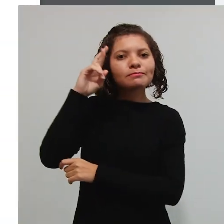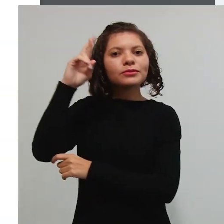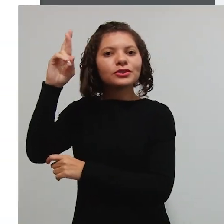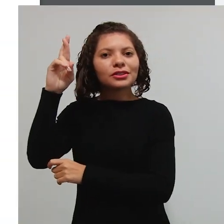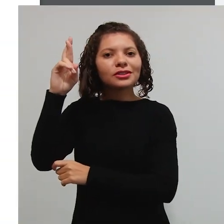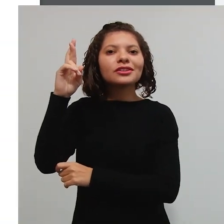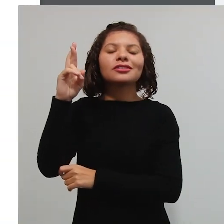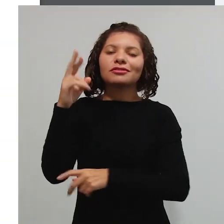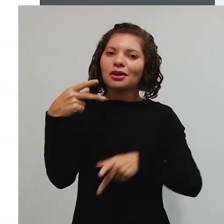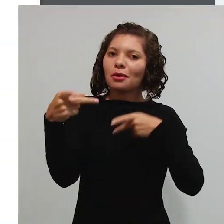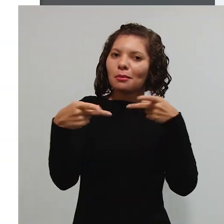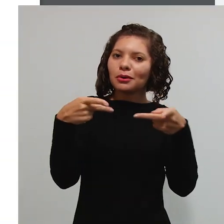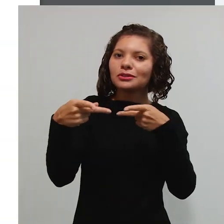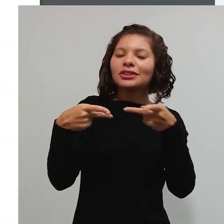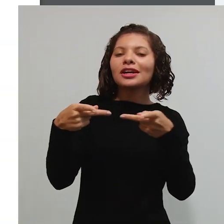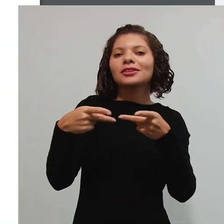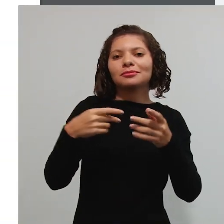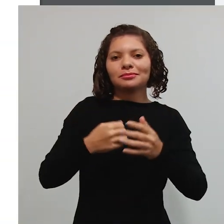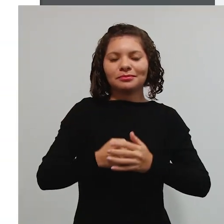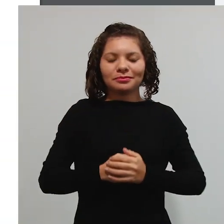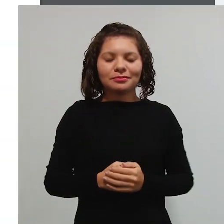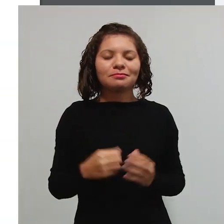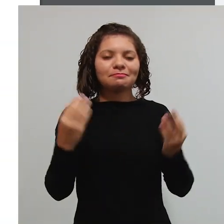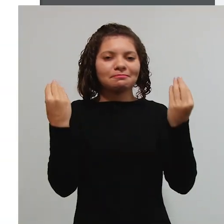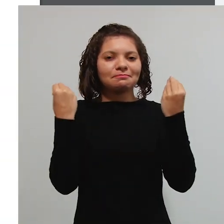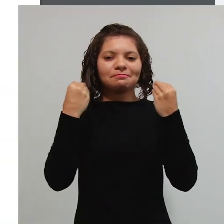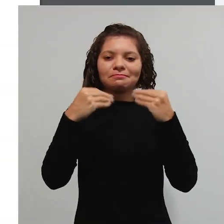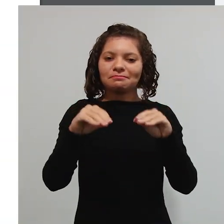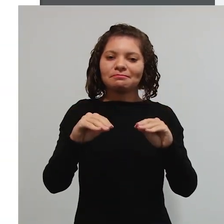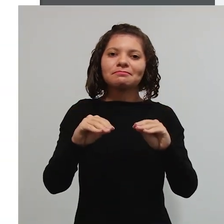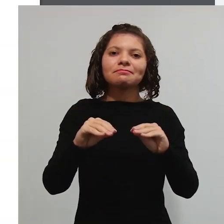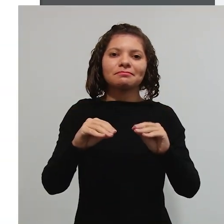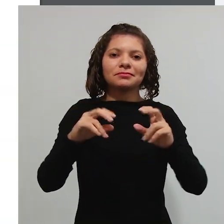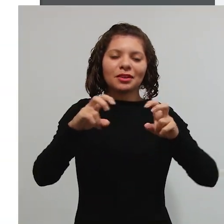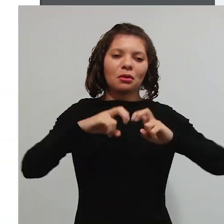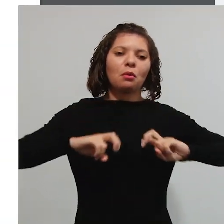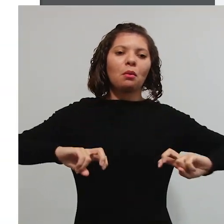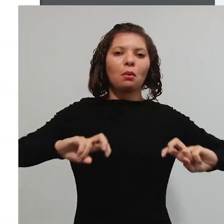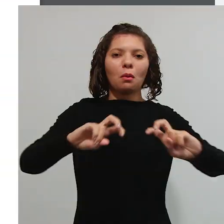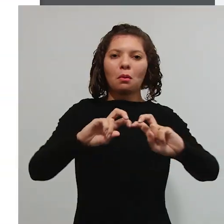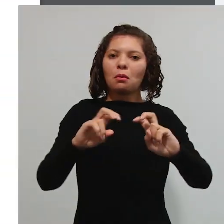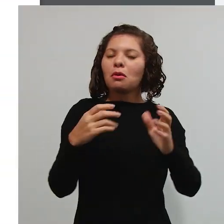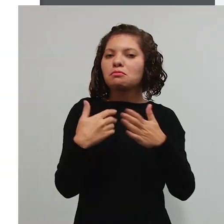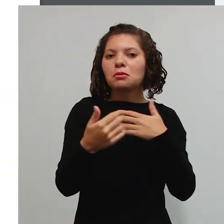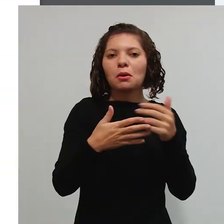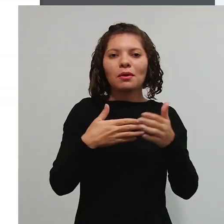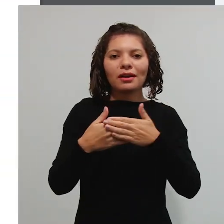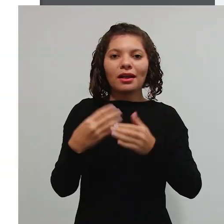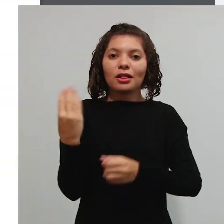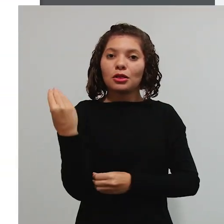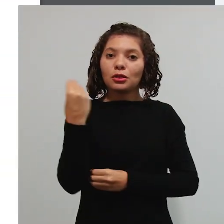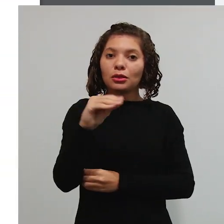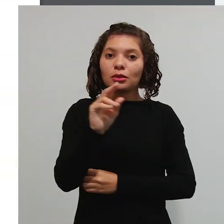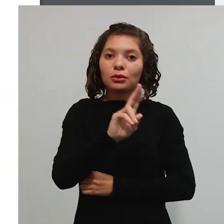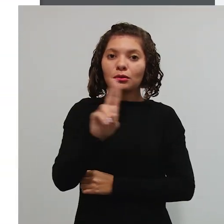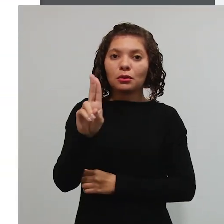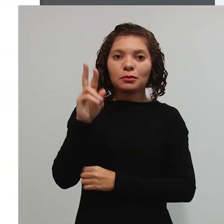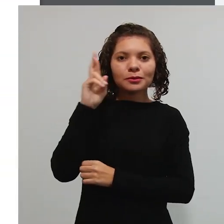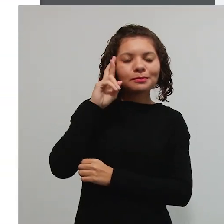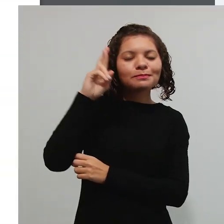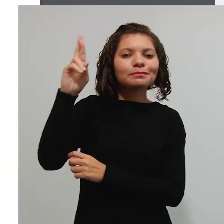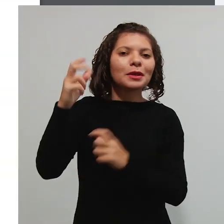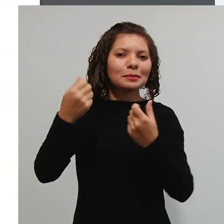aí pelo trabalho que você vai fazer, pelas oficinas, ou rodas, como a gente acha mais interessante chamar.